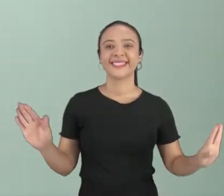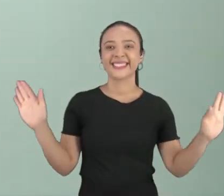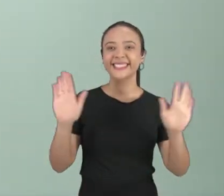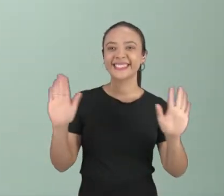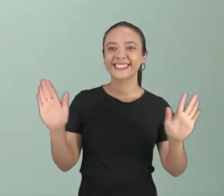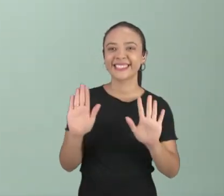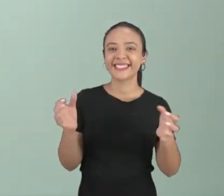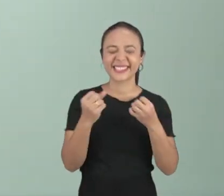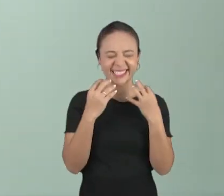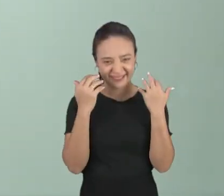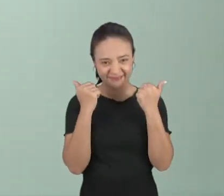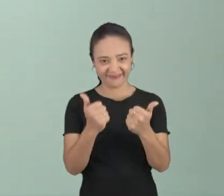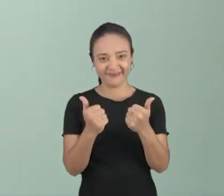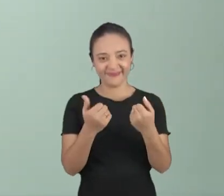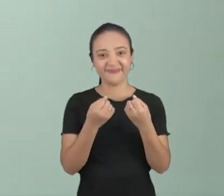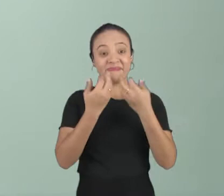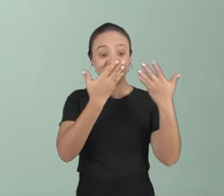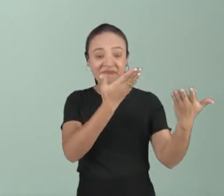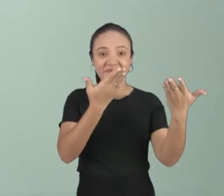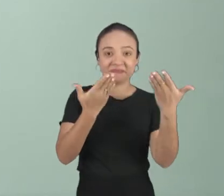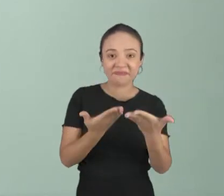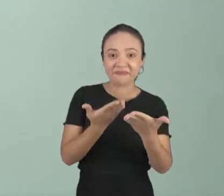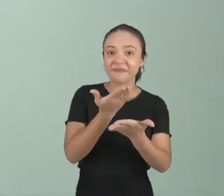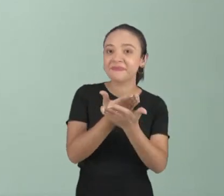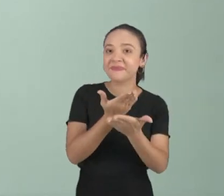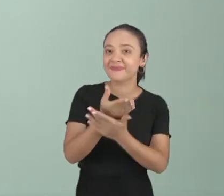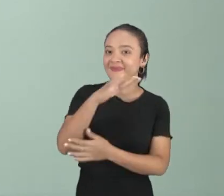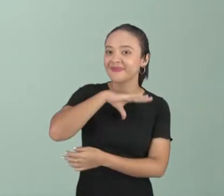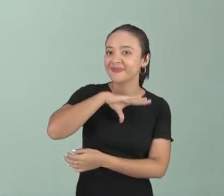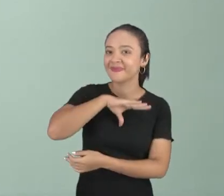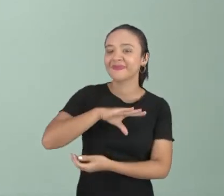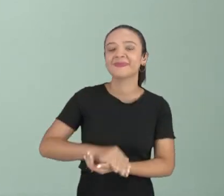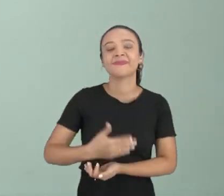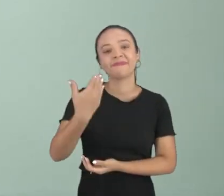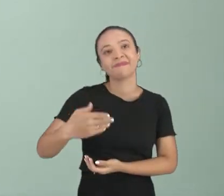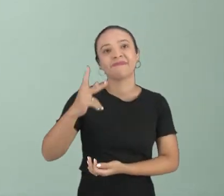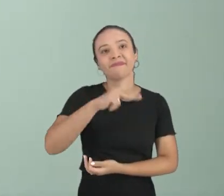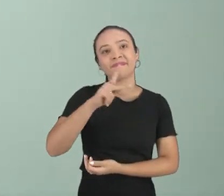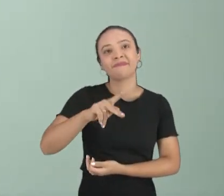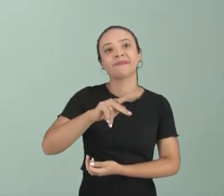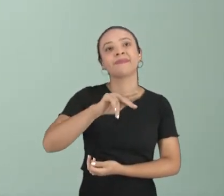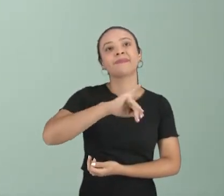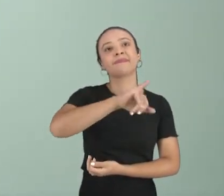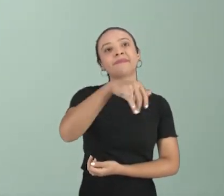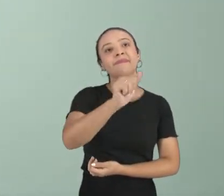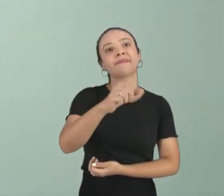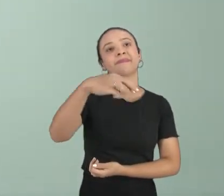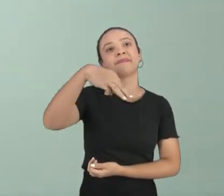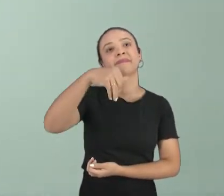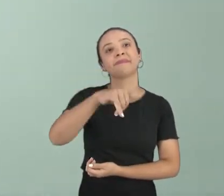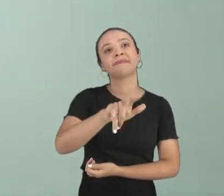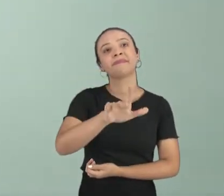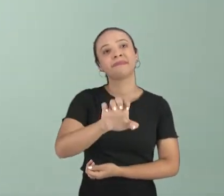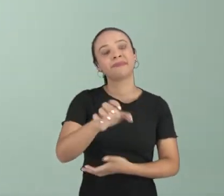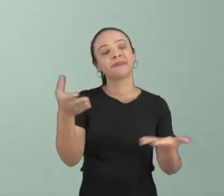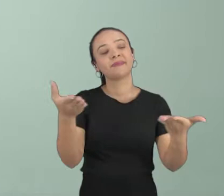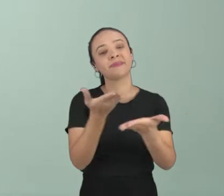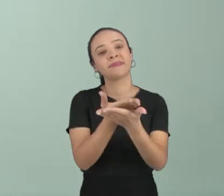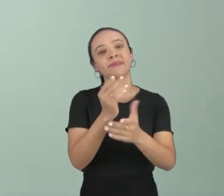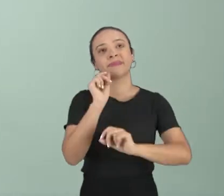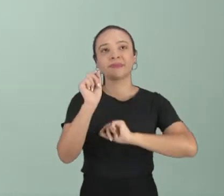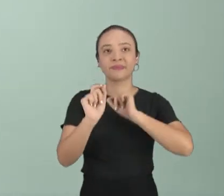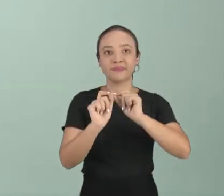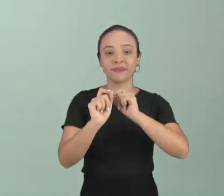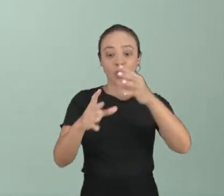Olá, galerinha, tudo bem? Bem-vindos à aula de língua portuguesa. Eu sou a professora Gemile Fontinelli e o nosso conteúdo de hoje